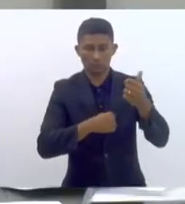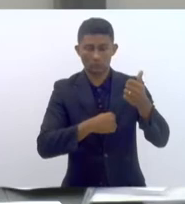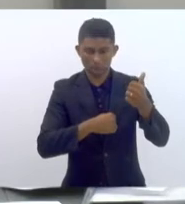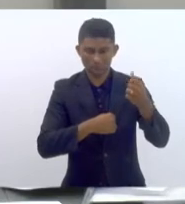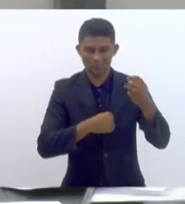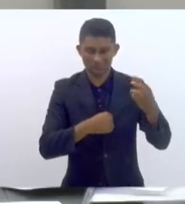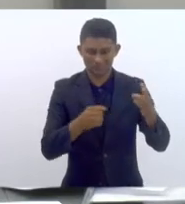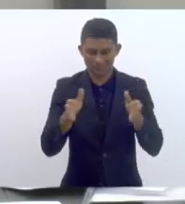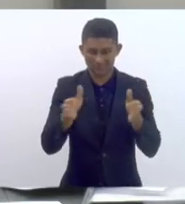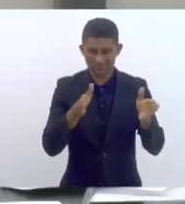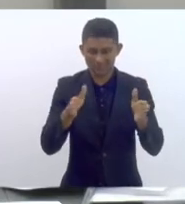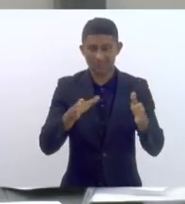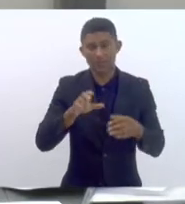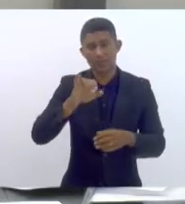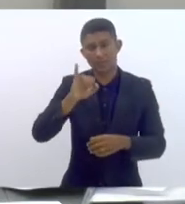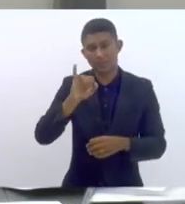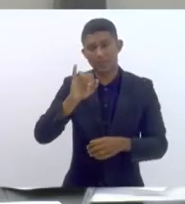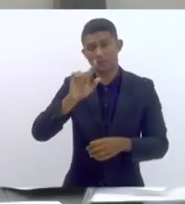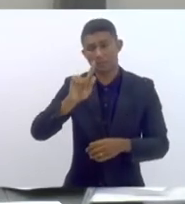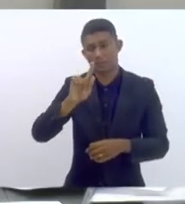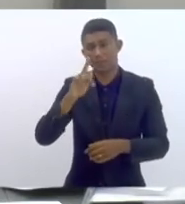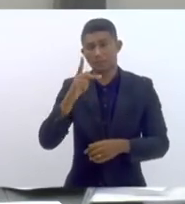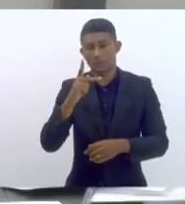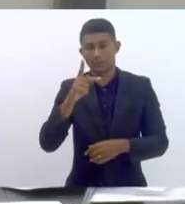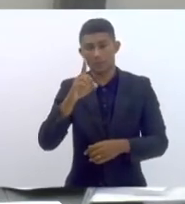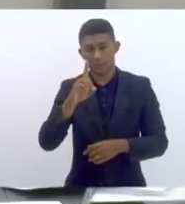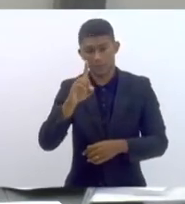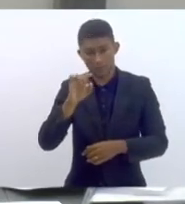IGPM mais 6. IGPDI.